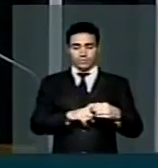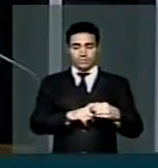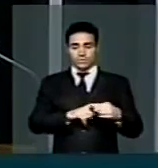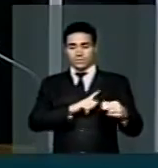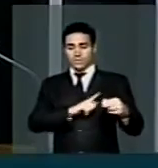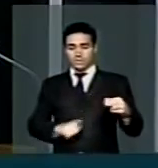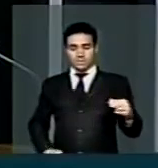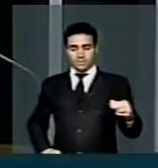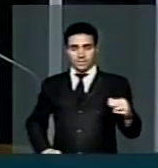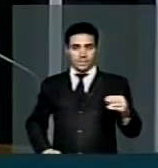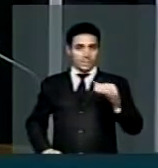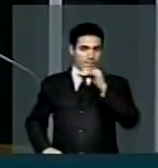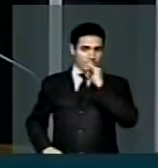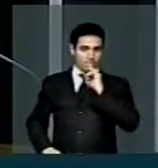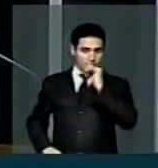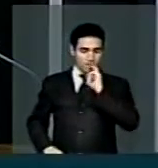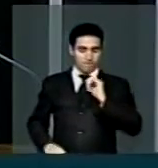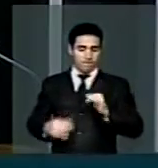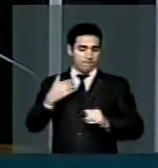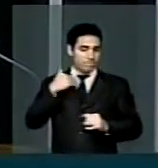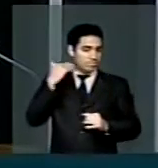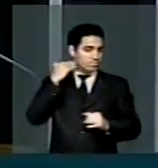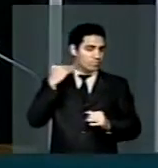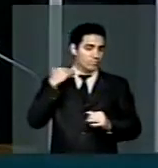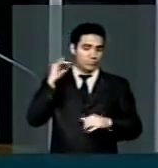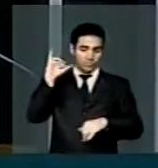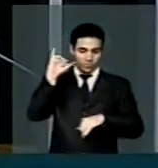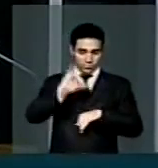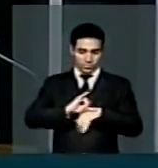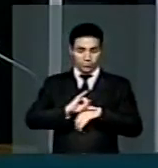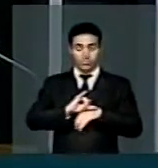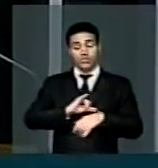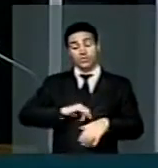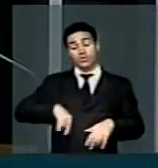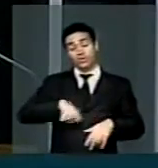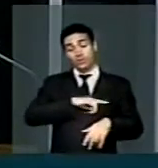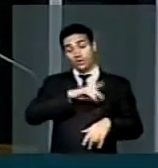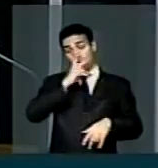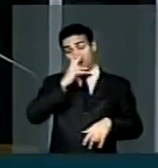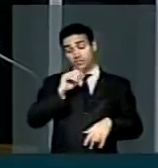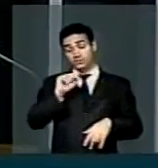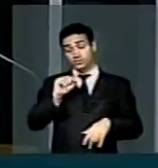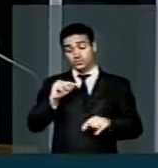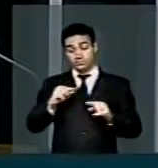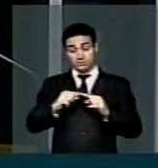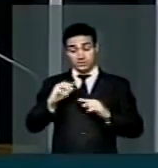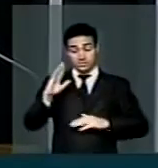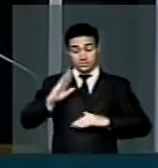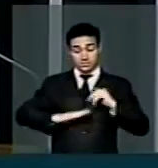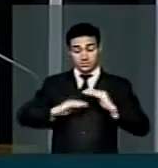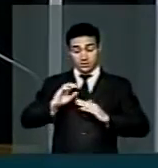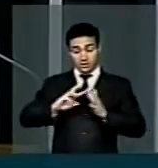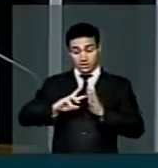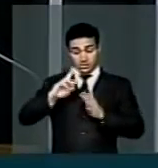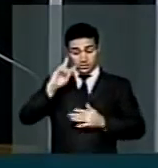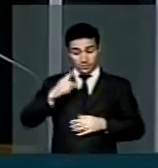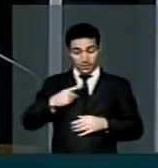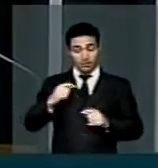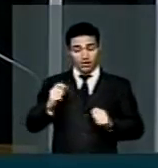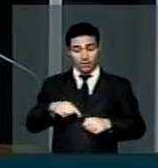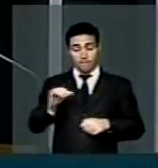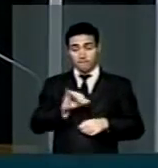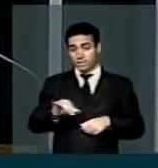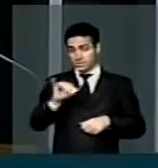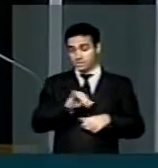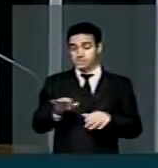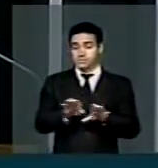é o caso do Banco Central, e a gente acha e entende que a sua independência, ela é importante,